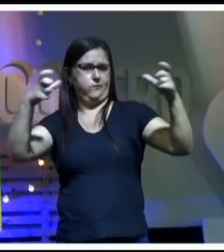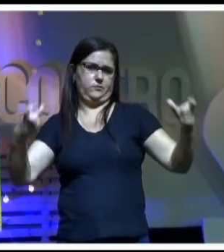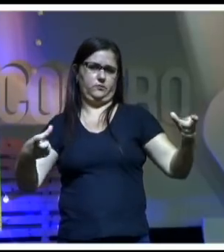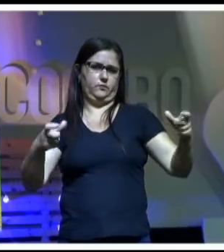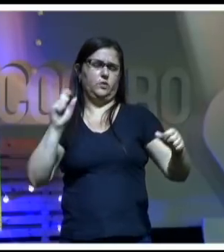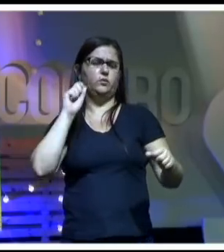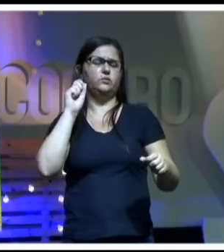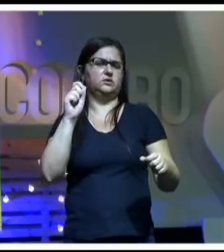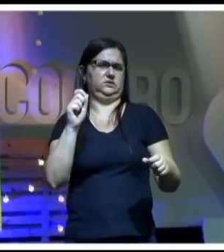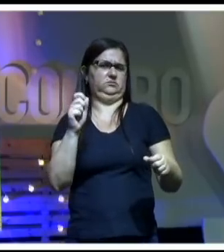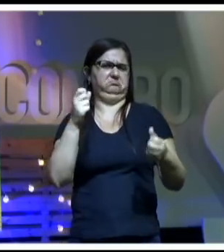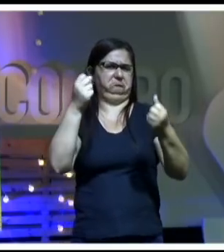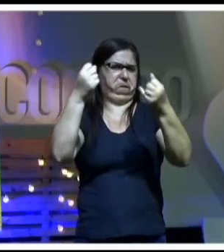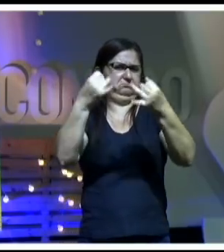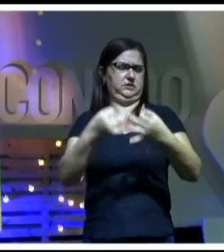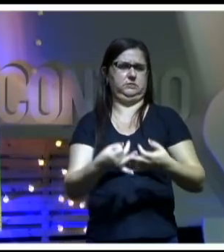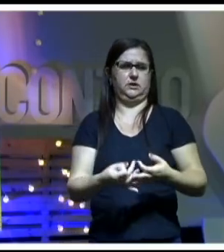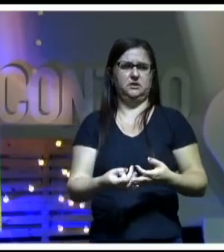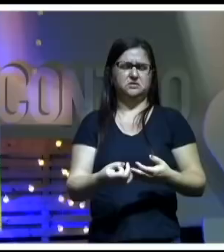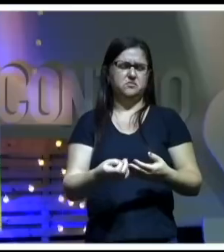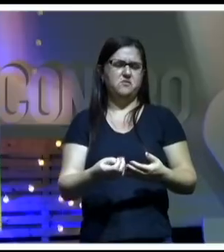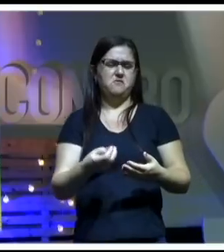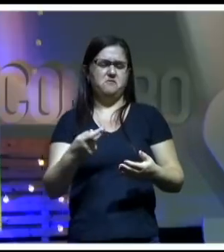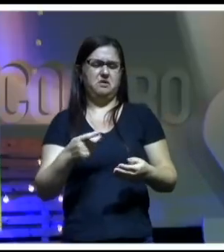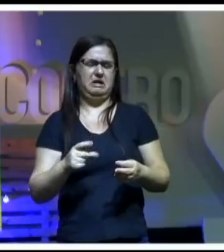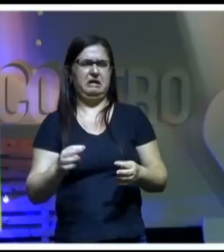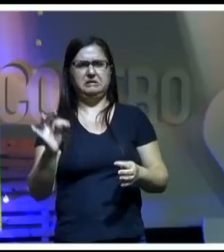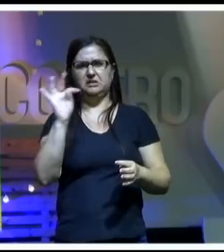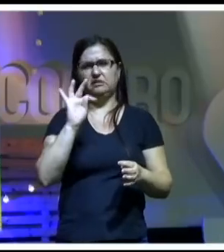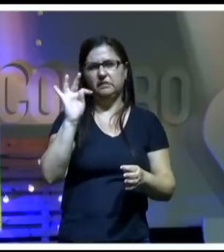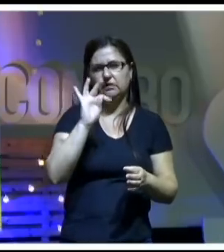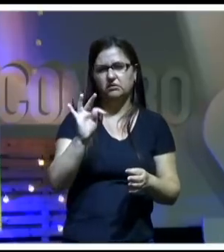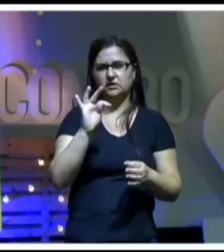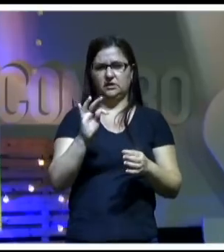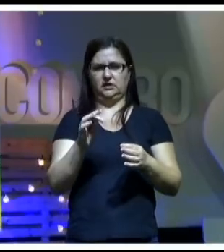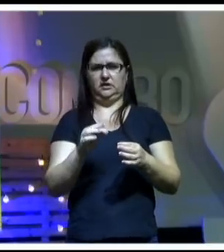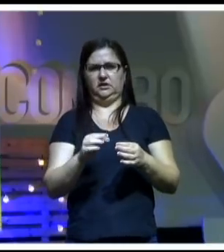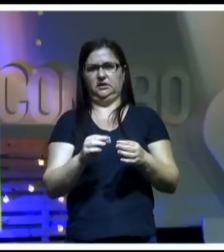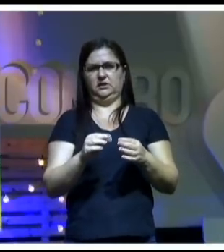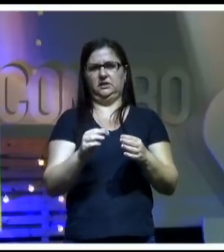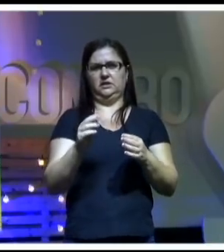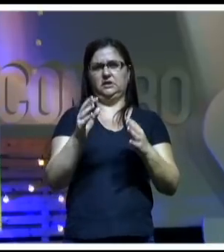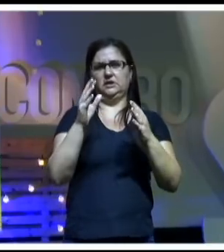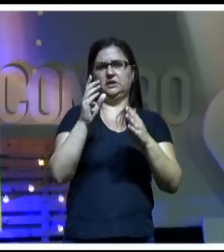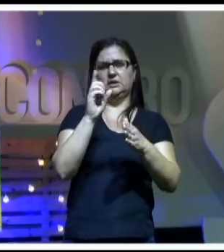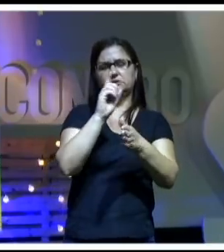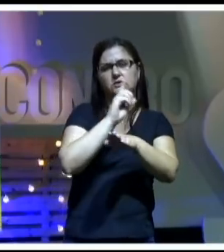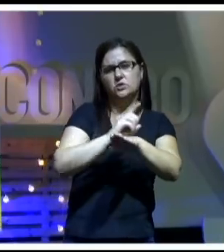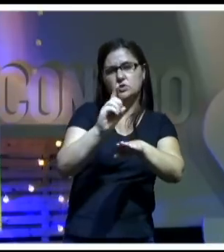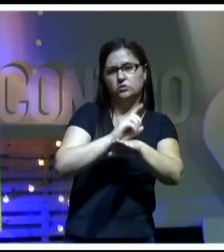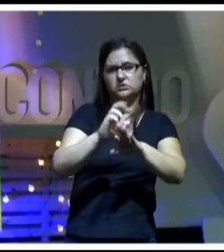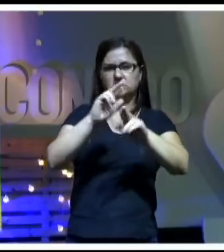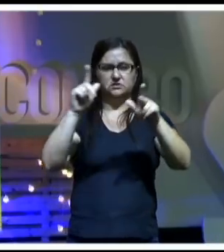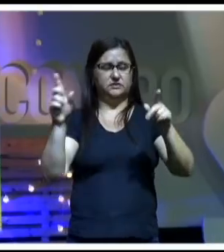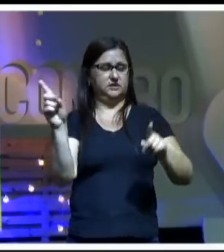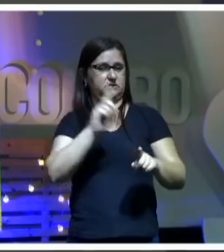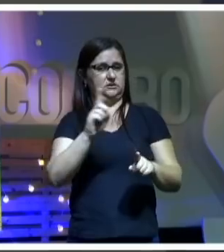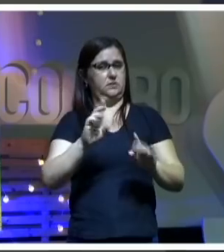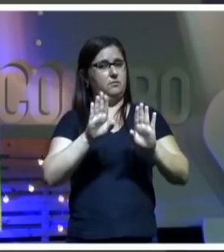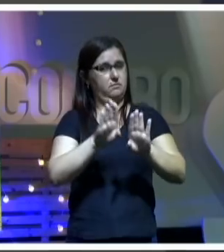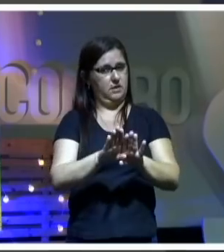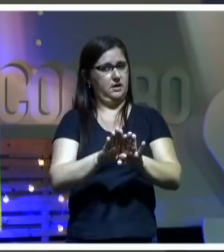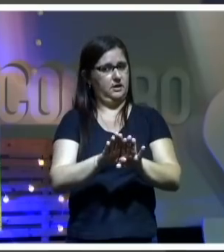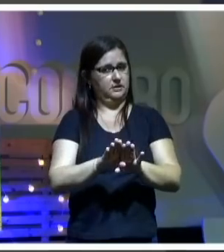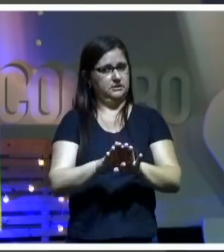eu não vou nem entrar em méritos teológicos ou doutrinários de cada uma das instituições porque apesar de não ser presbítero